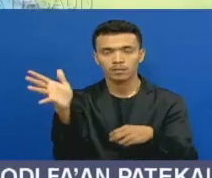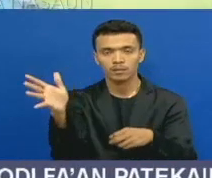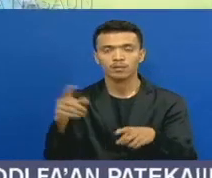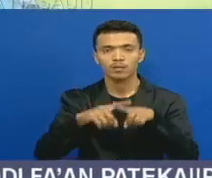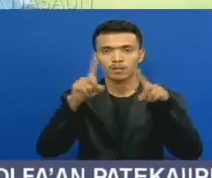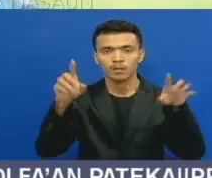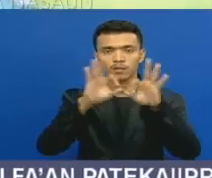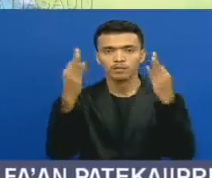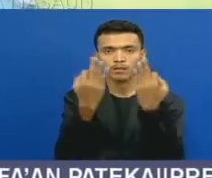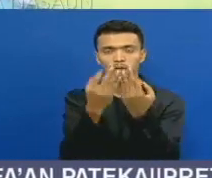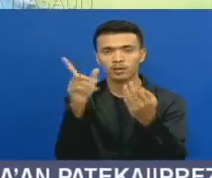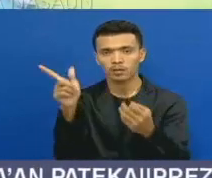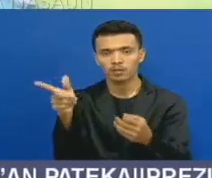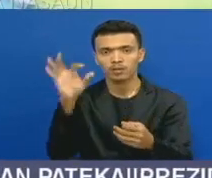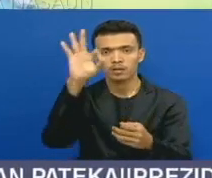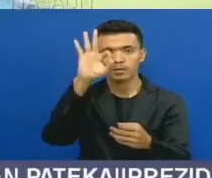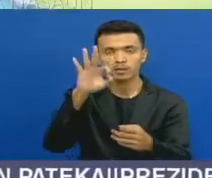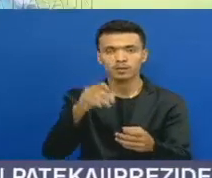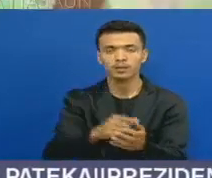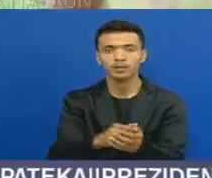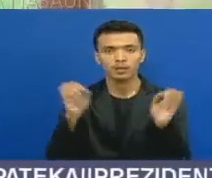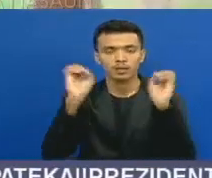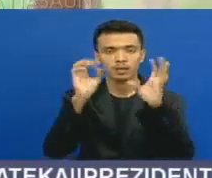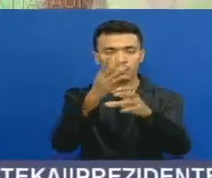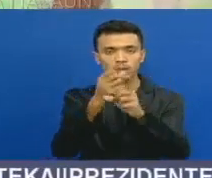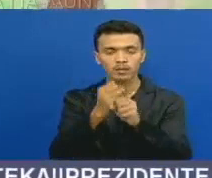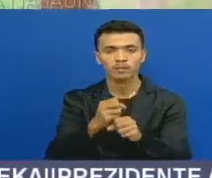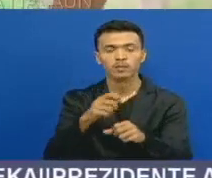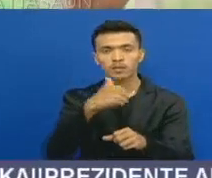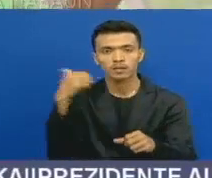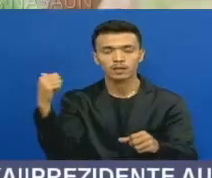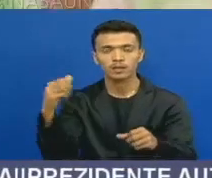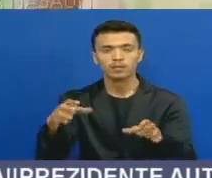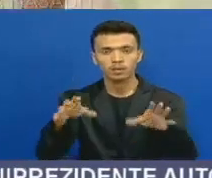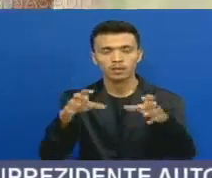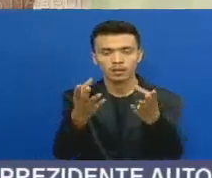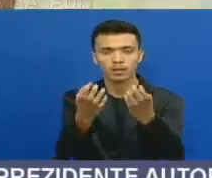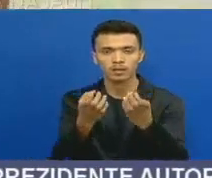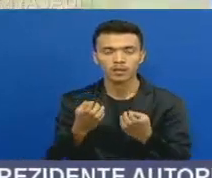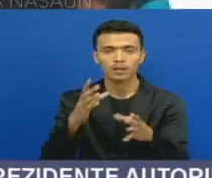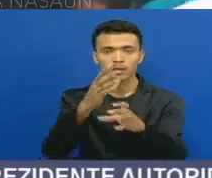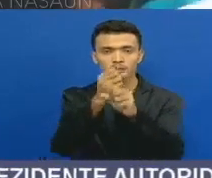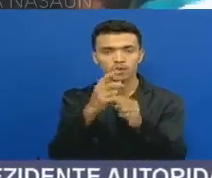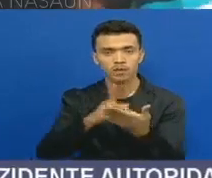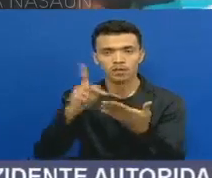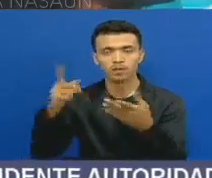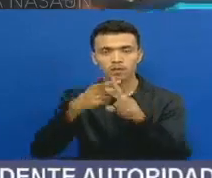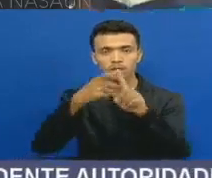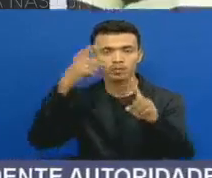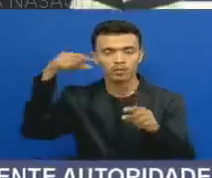mas bem família Umacan Ronulu Resin Sia, Rezeta no restante coopera no simo ona indemnização, husi